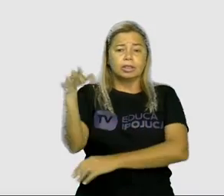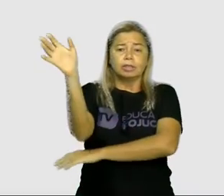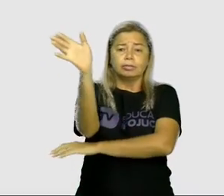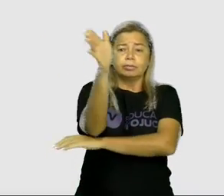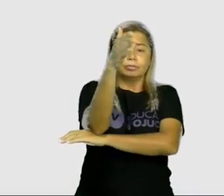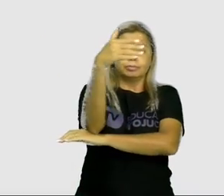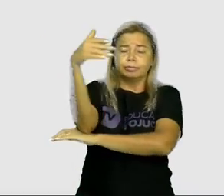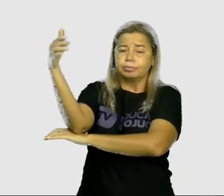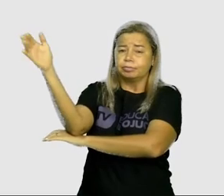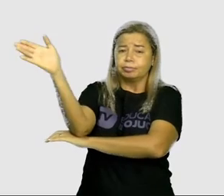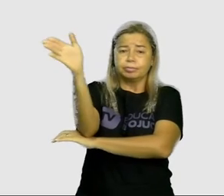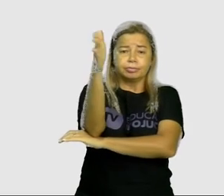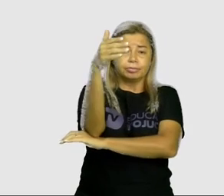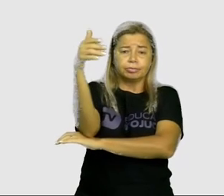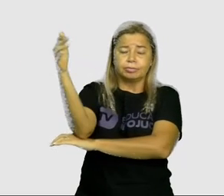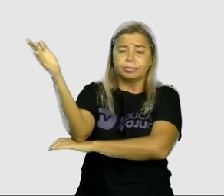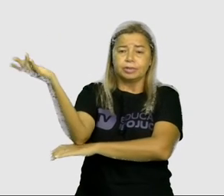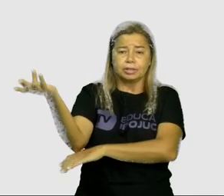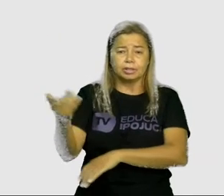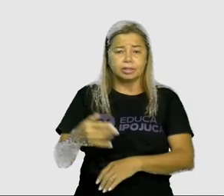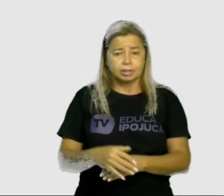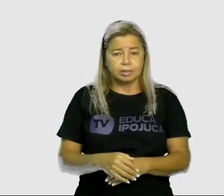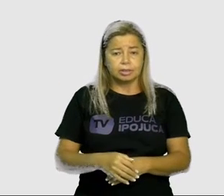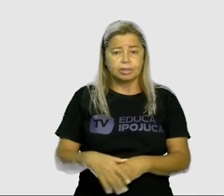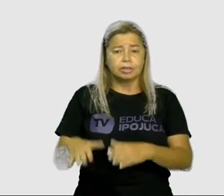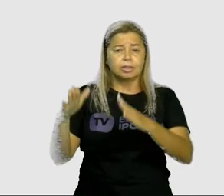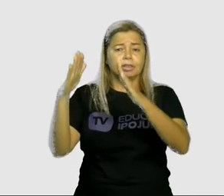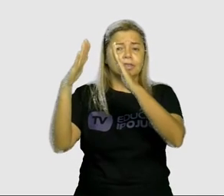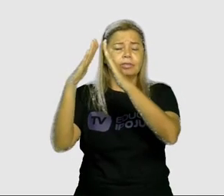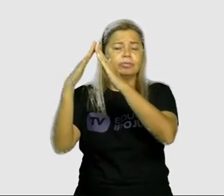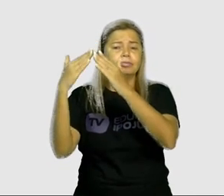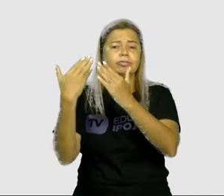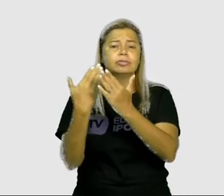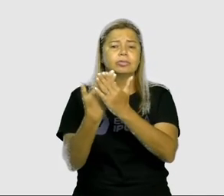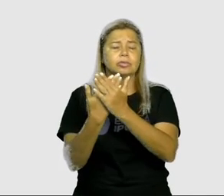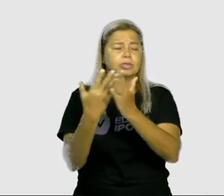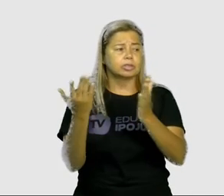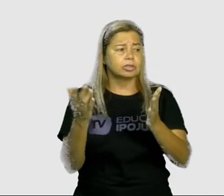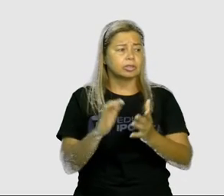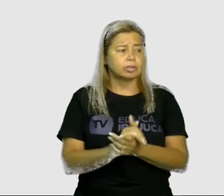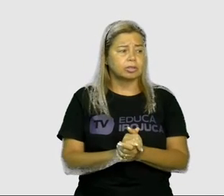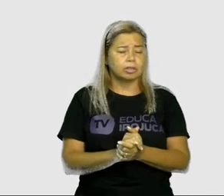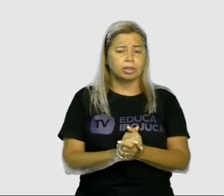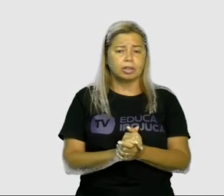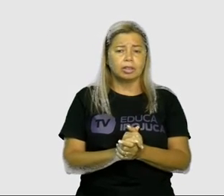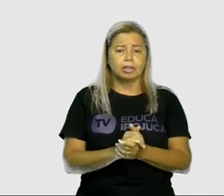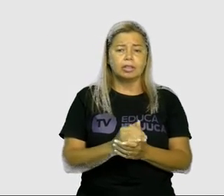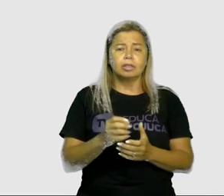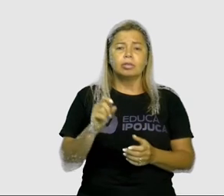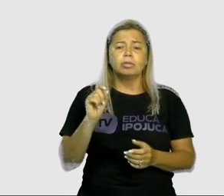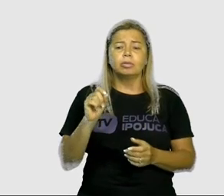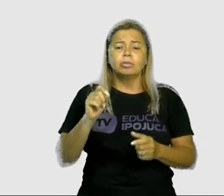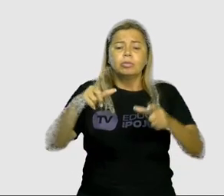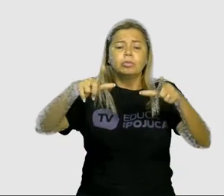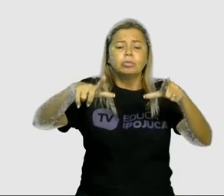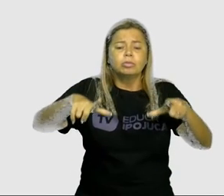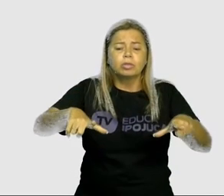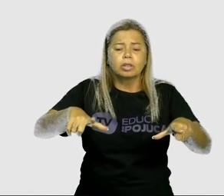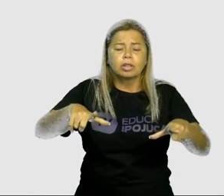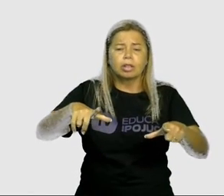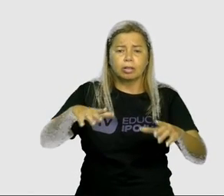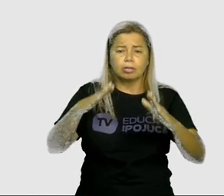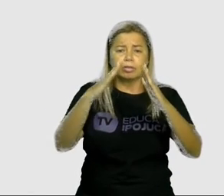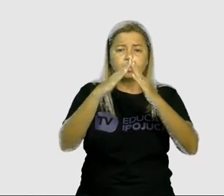a escola. Onde é que está a escola nessa planta? Ela